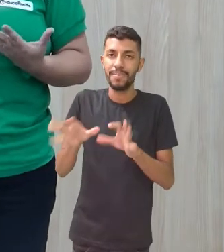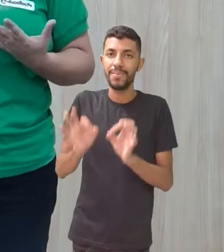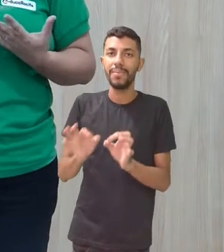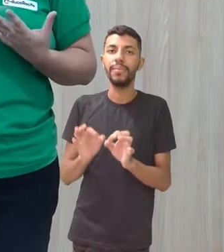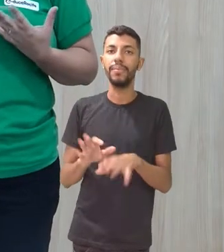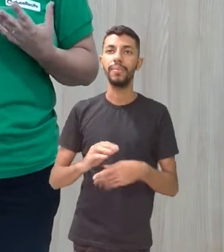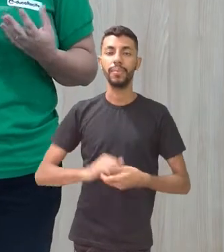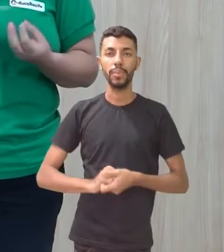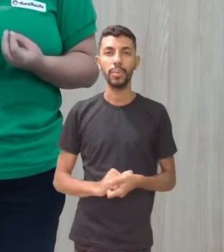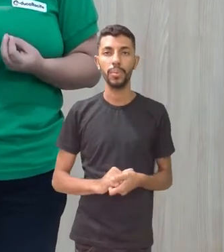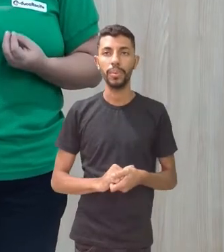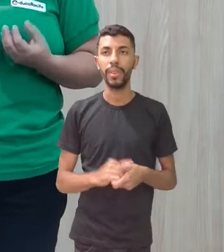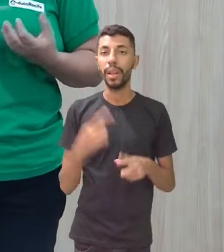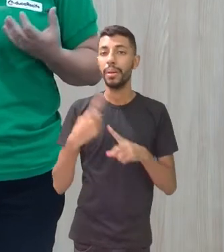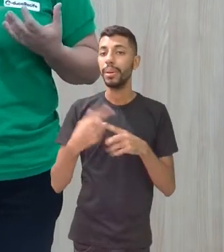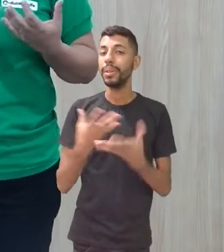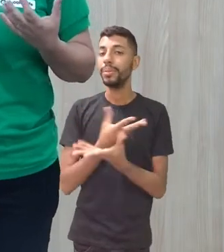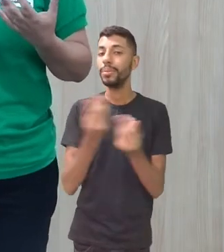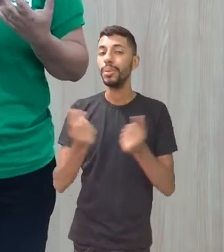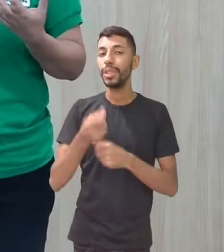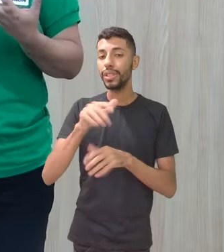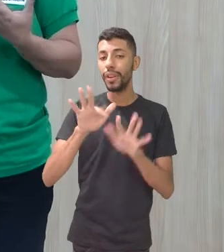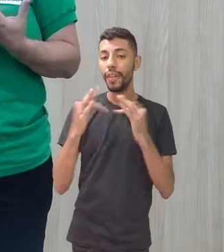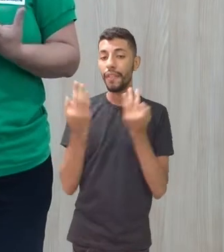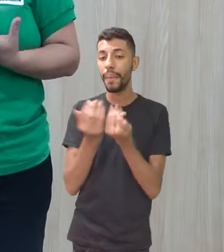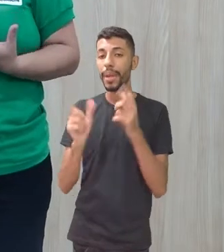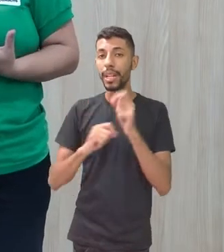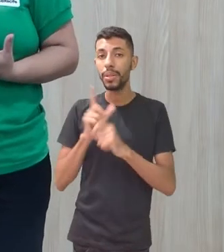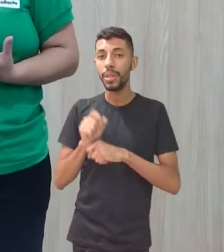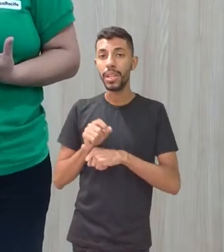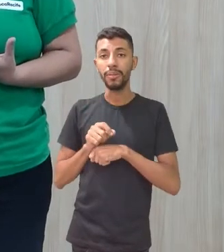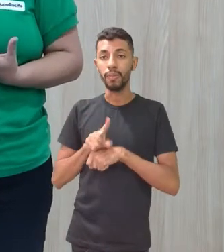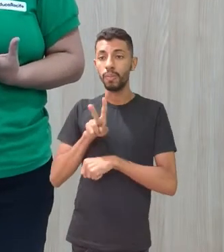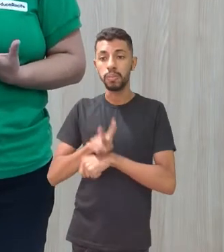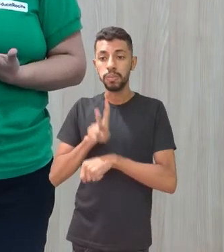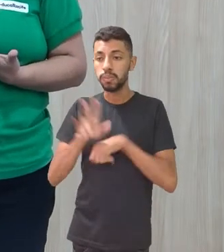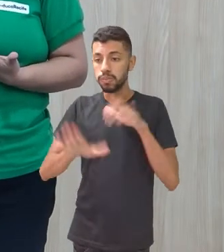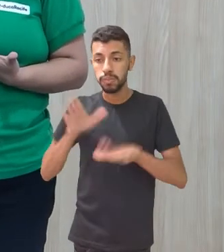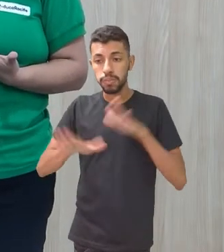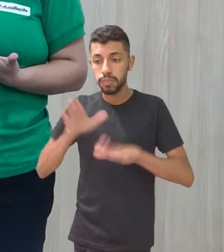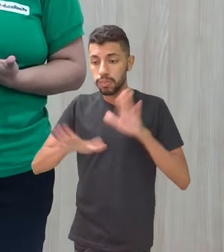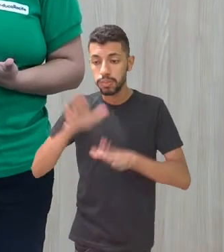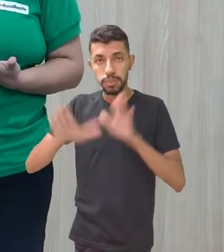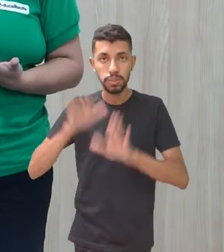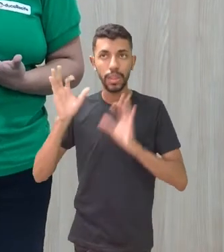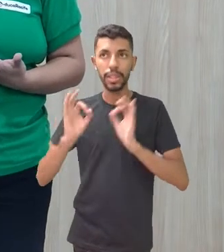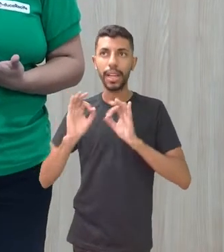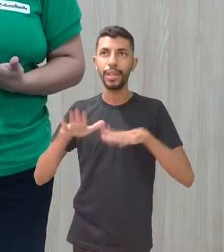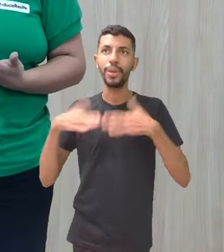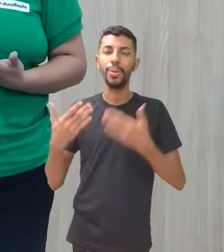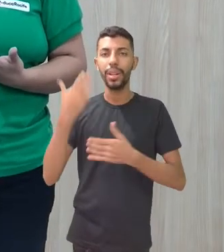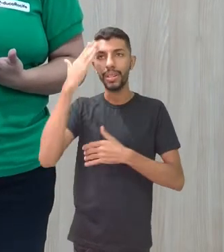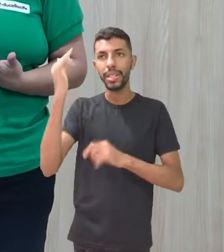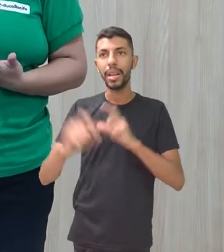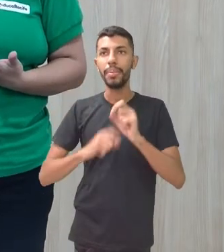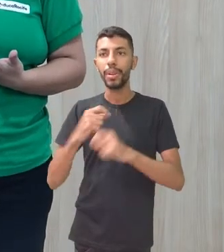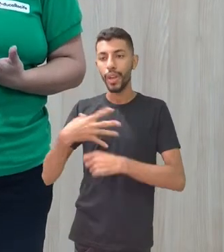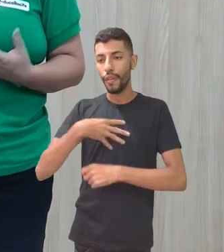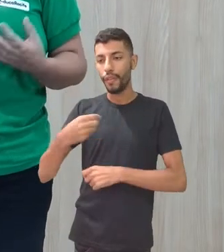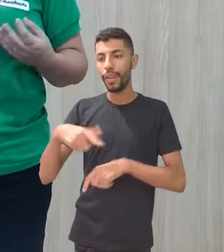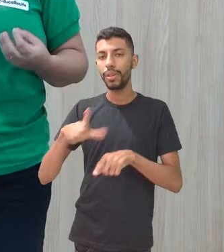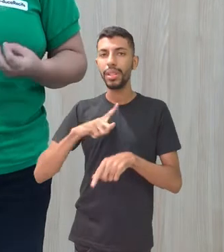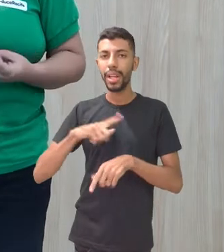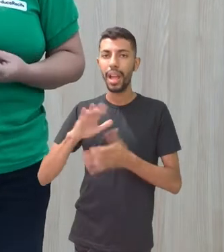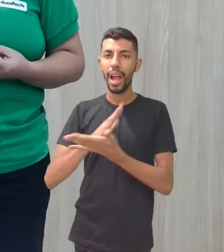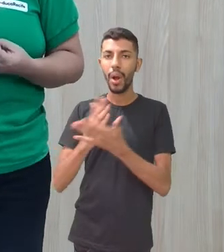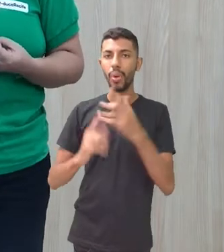que muitas famílias, elas meio que superprotegem as crianças quando sabem que seus filhos têm algum tipo de deficiência.